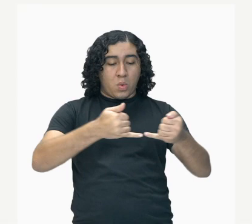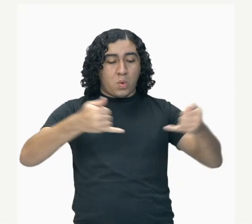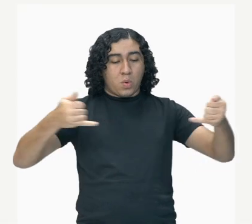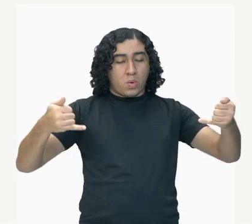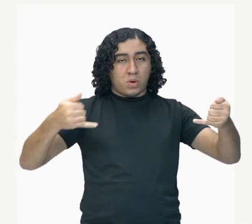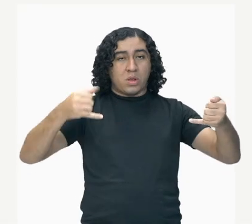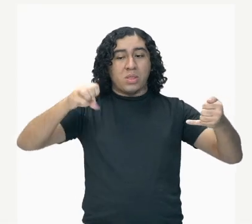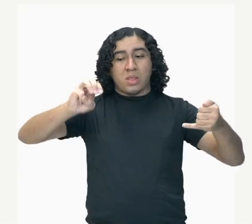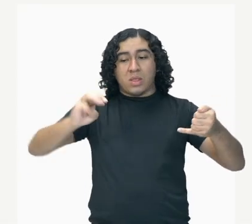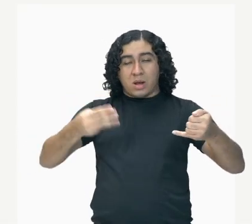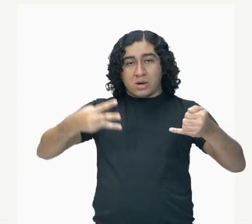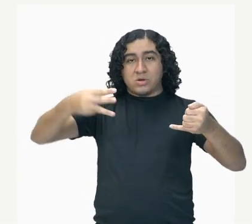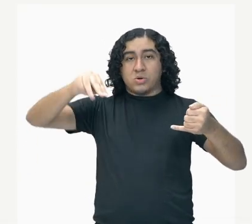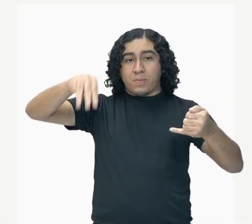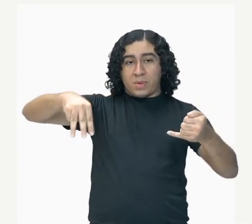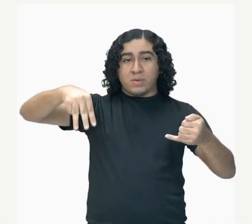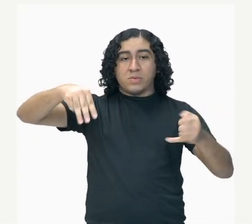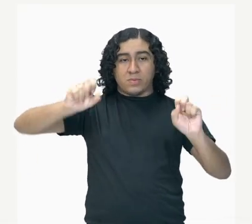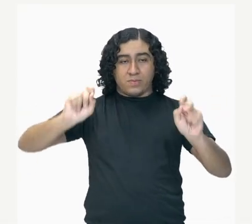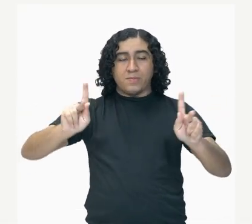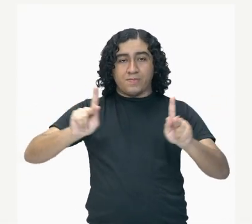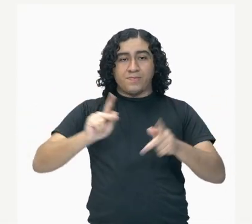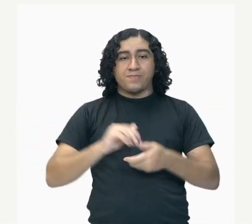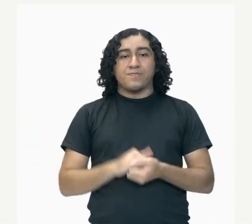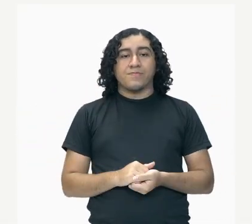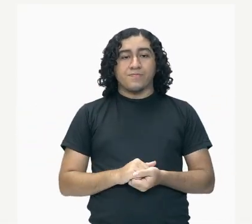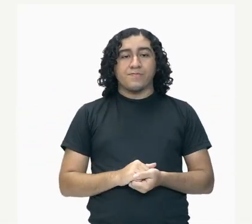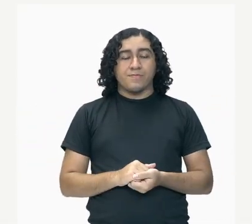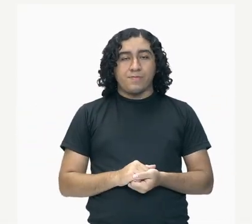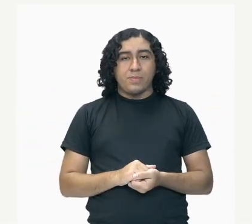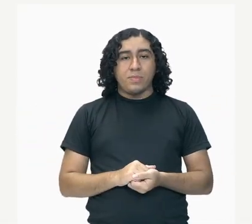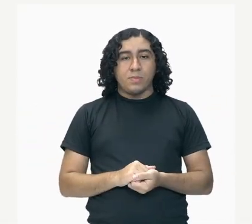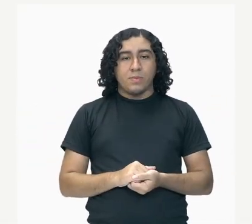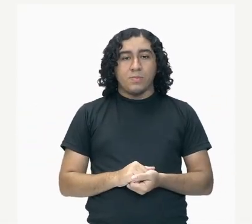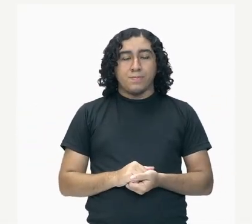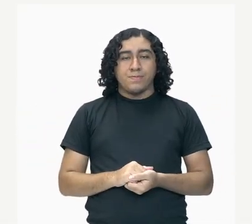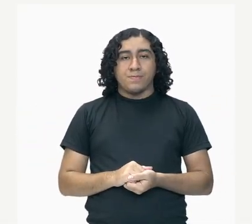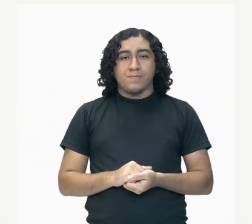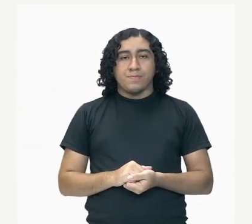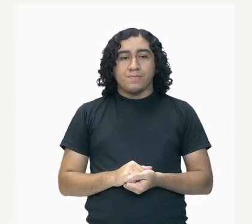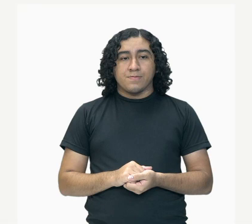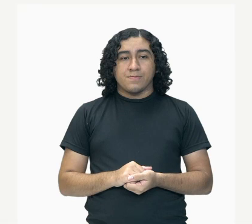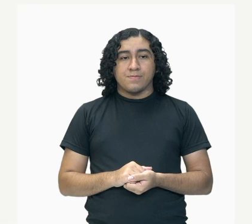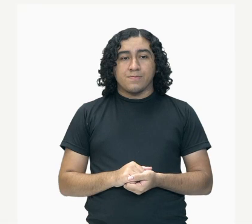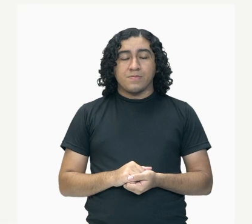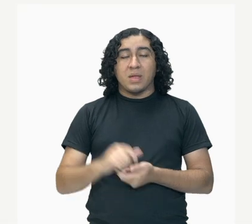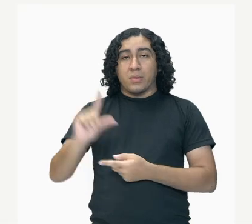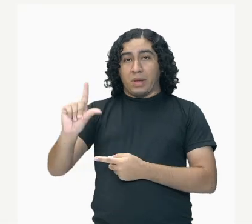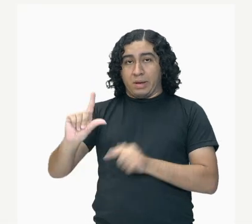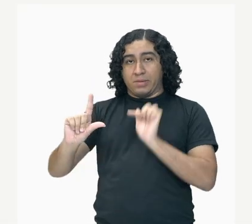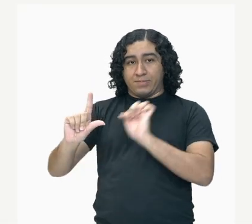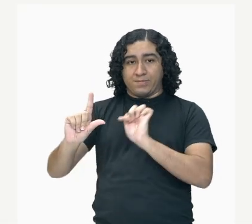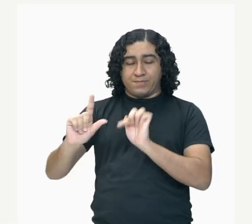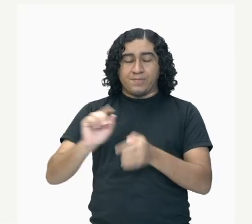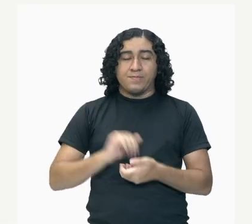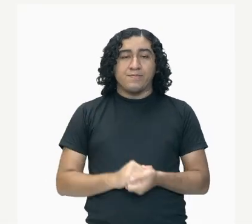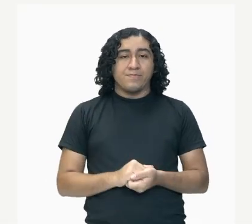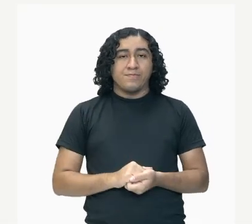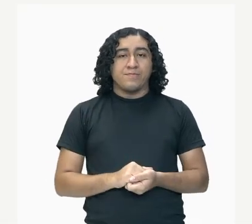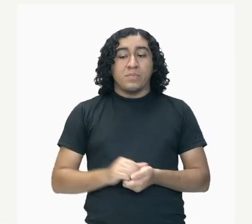M aqui o comprimento ó comprimento 3 m é o l e sua